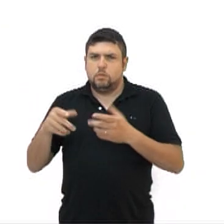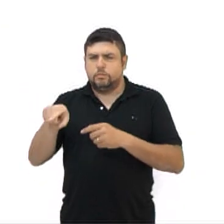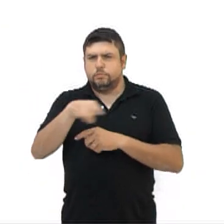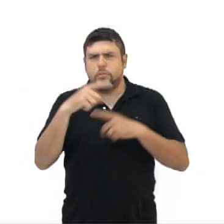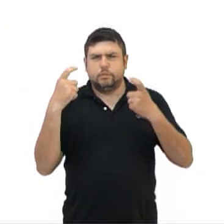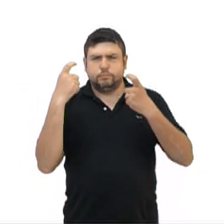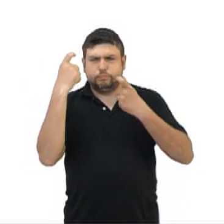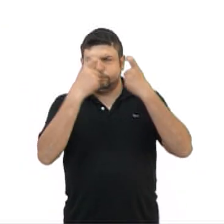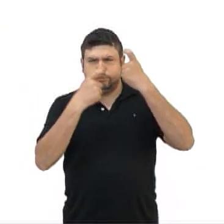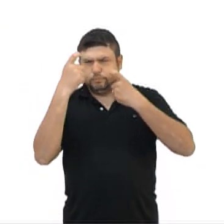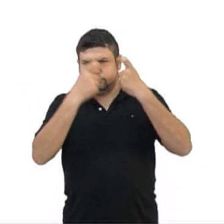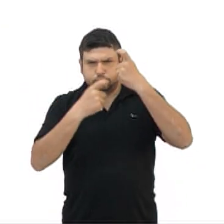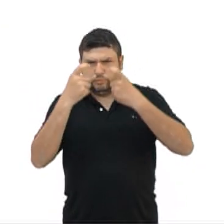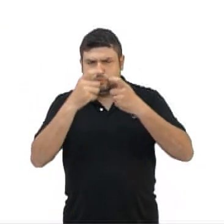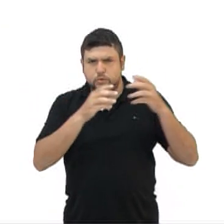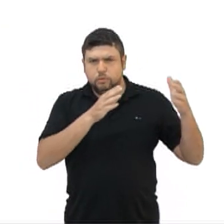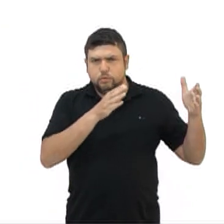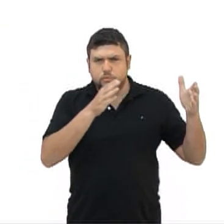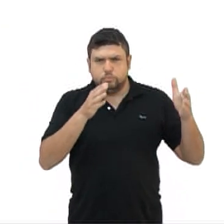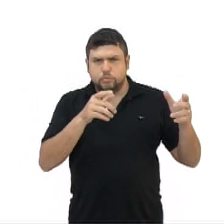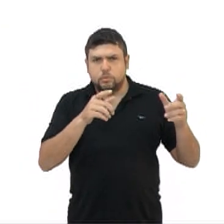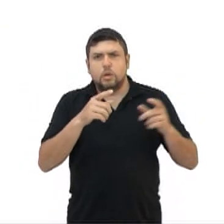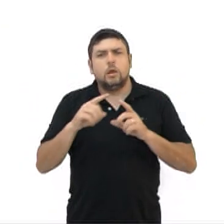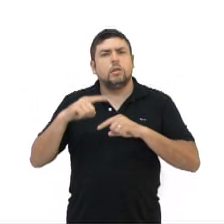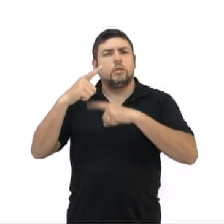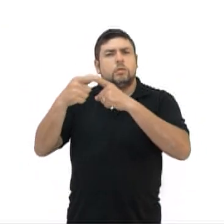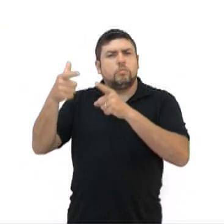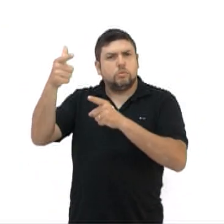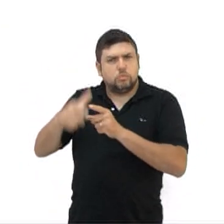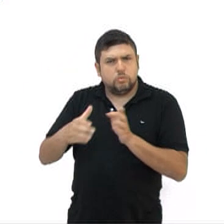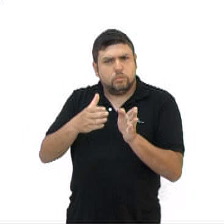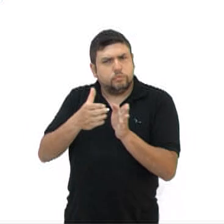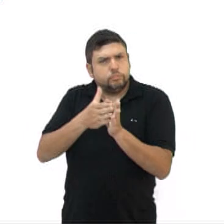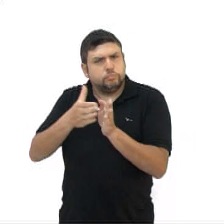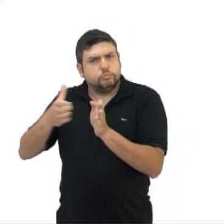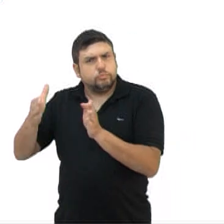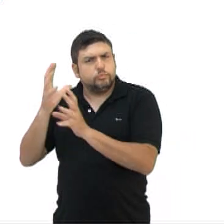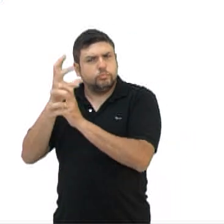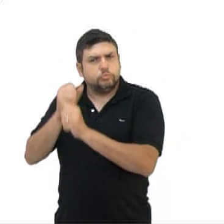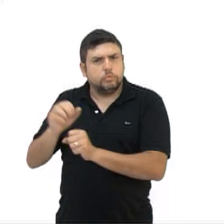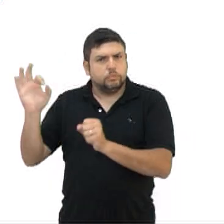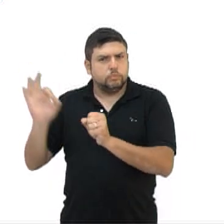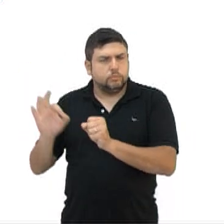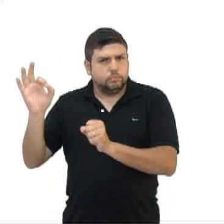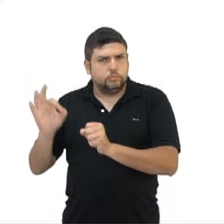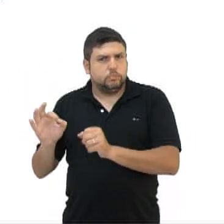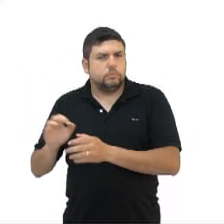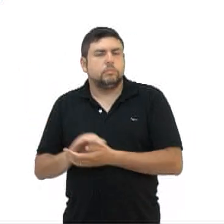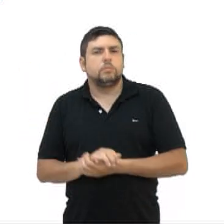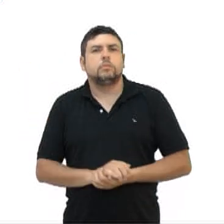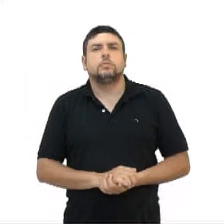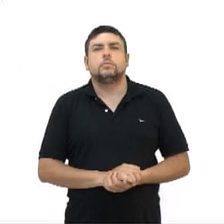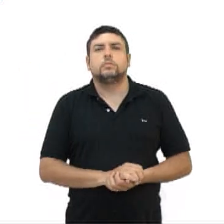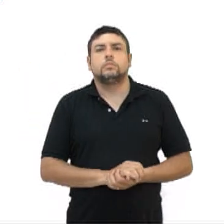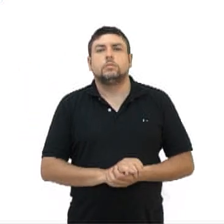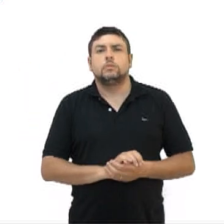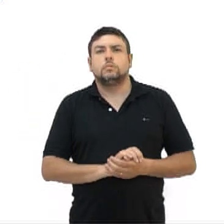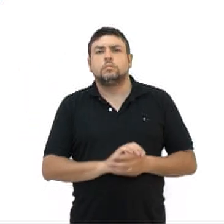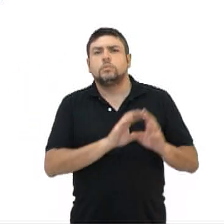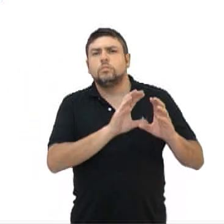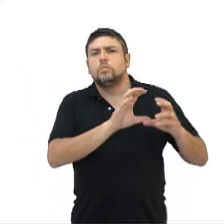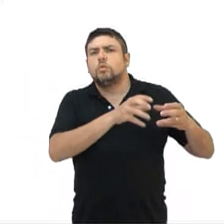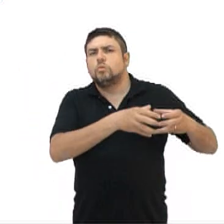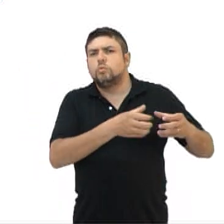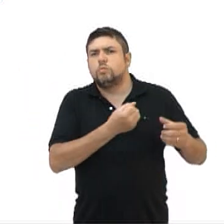gente vai fazer toda a retomada da área de porcentagem novamente, ok? Muito bem. Bom, conjuntos numéricos, o que é